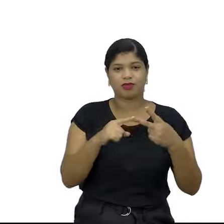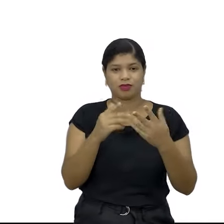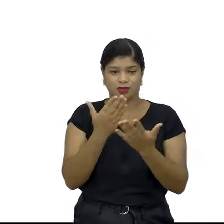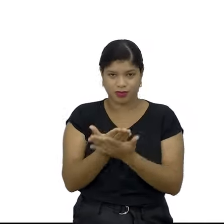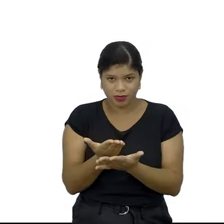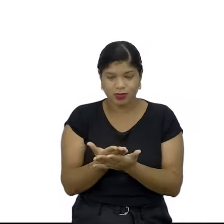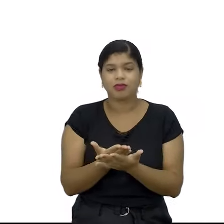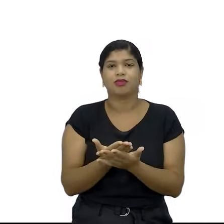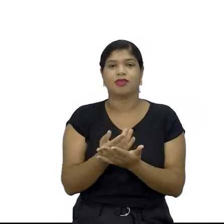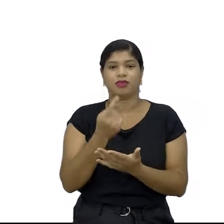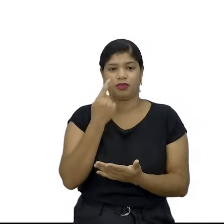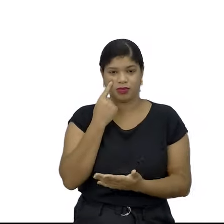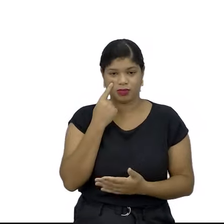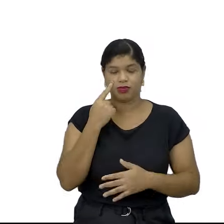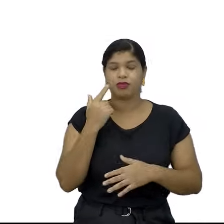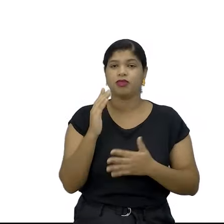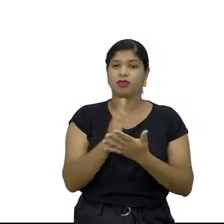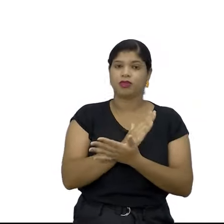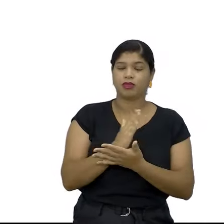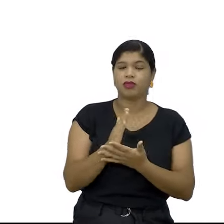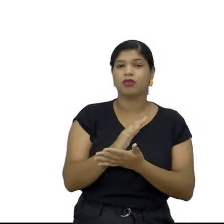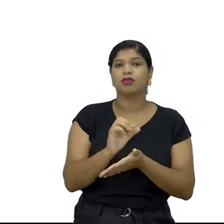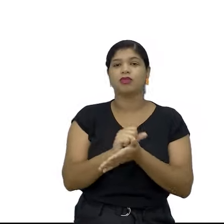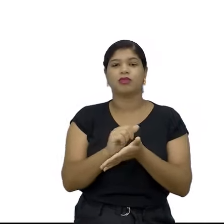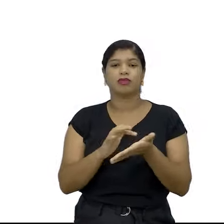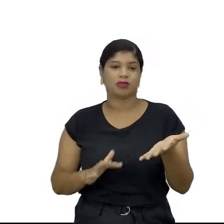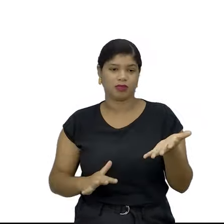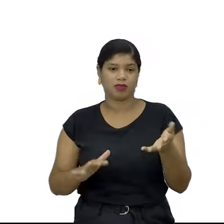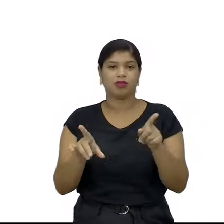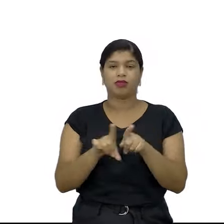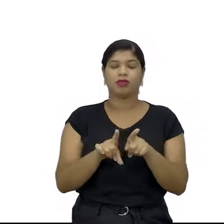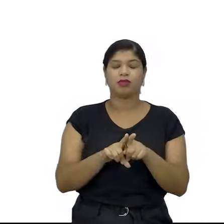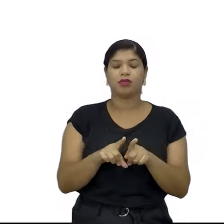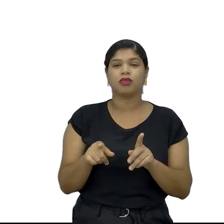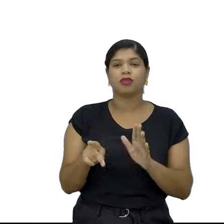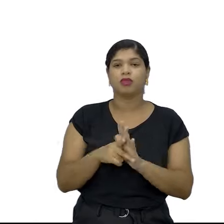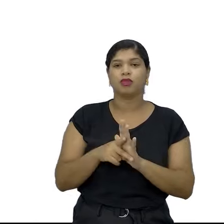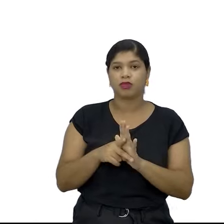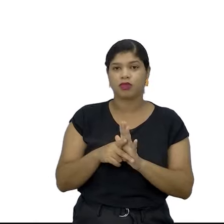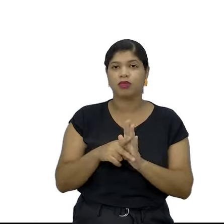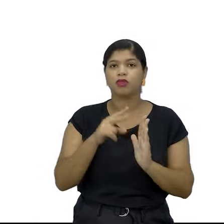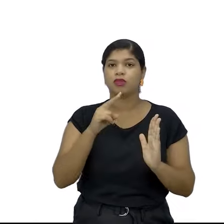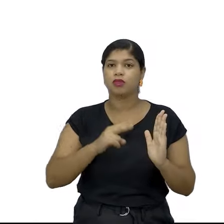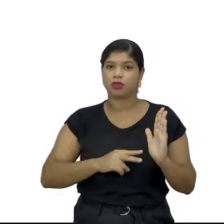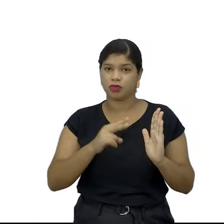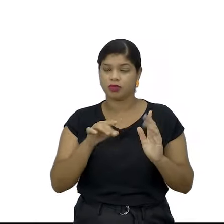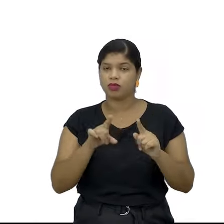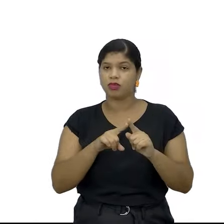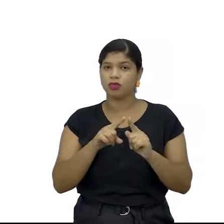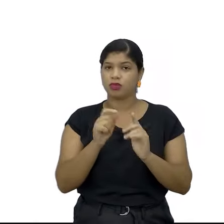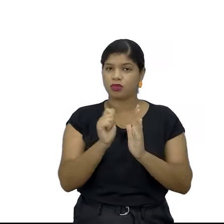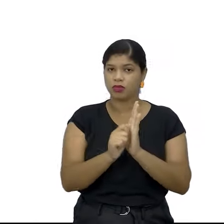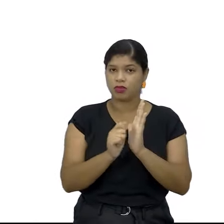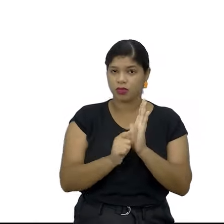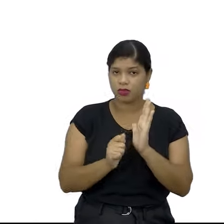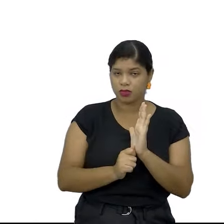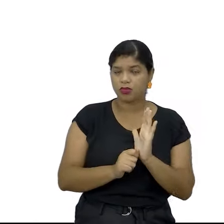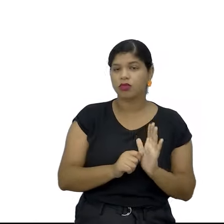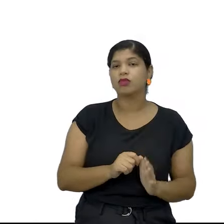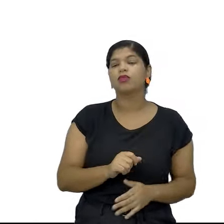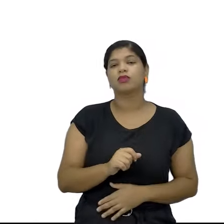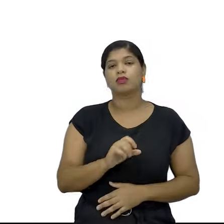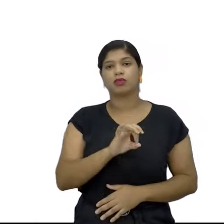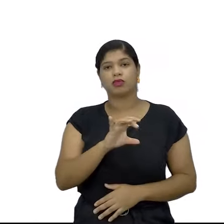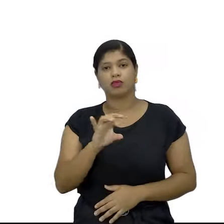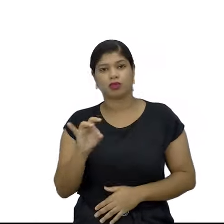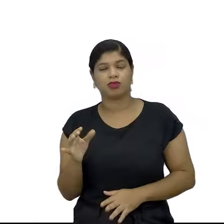a aplicação de algumas atividades e a importância do trabalho com a leitura e a escrita para cada proposta,